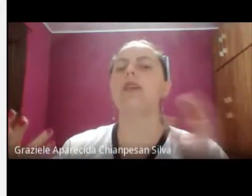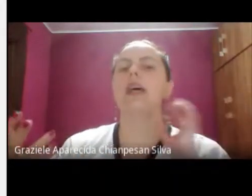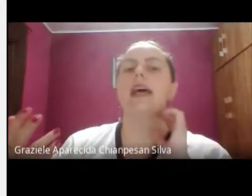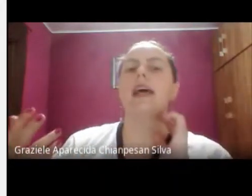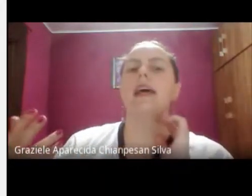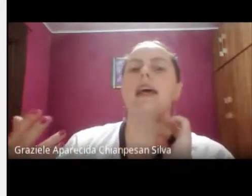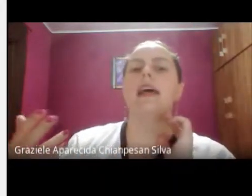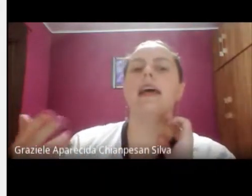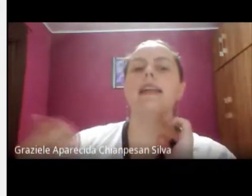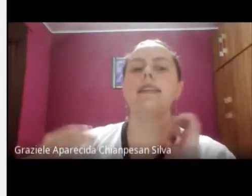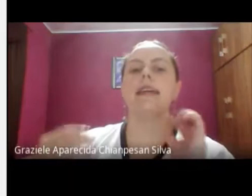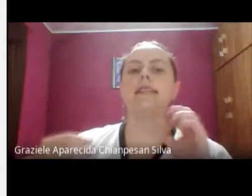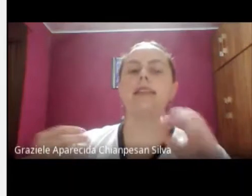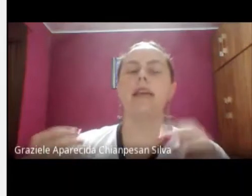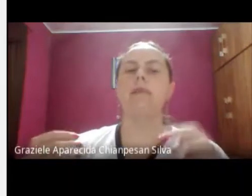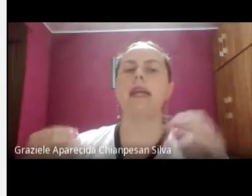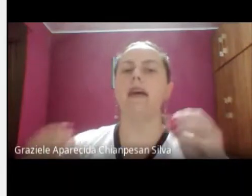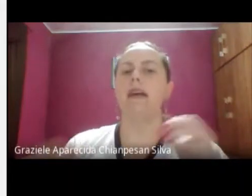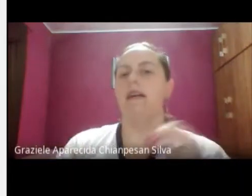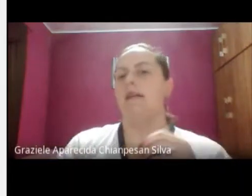preparatórios, ela está